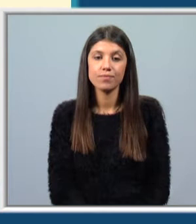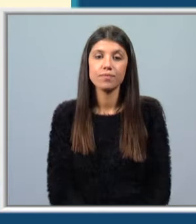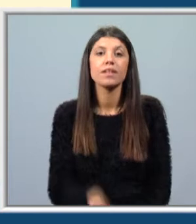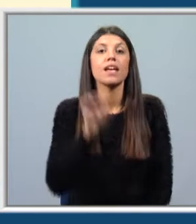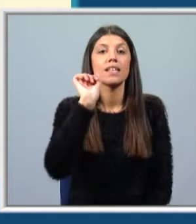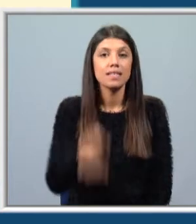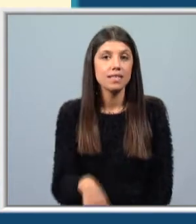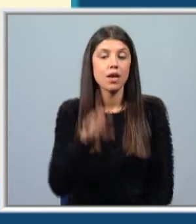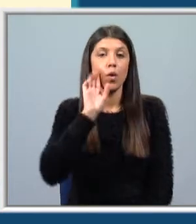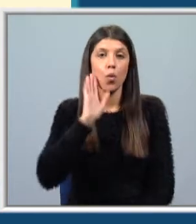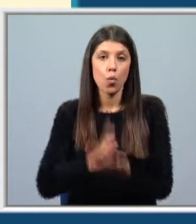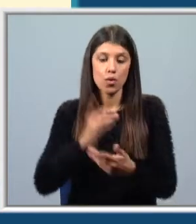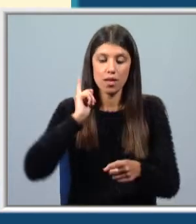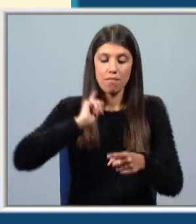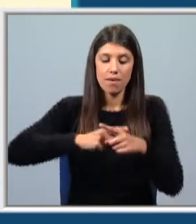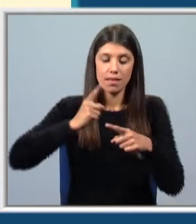Sim, acaba igual.